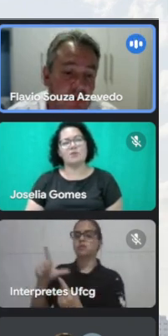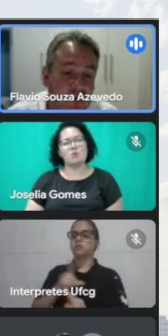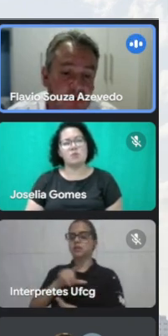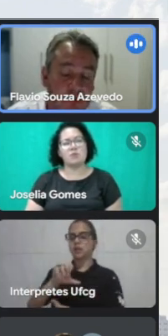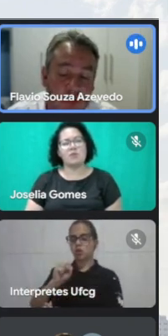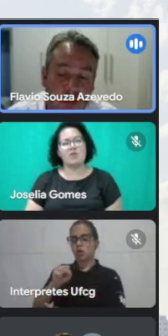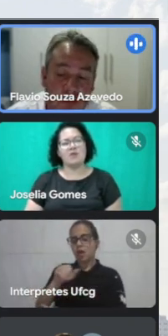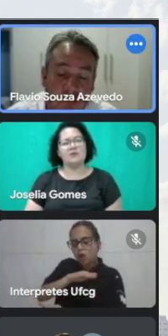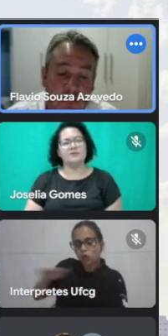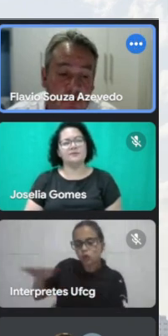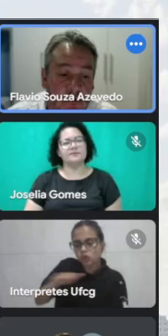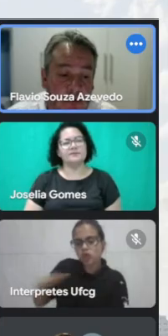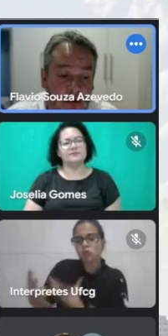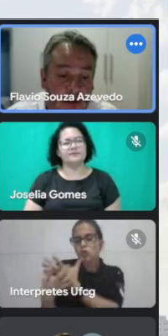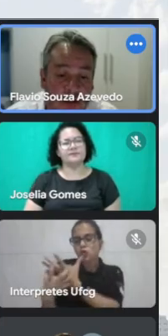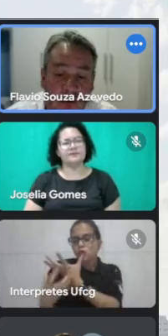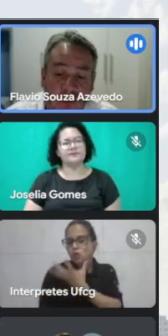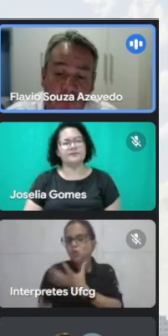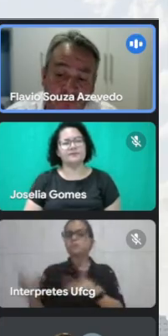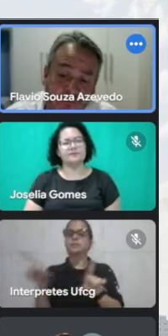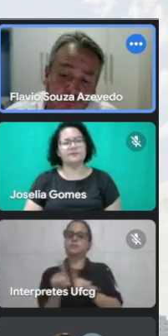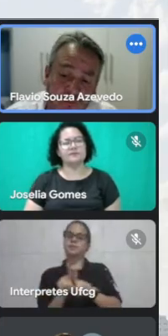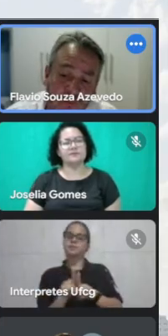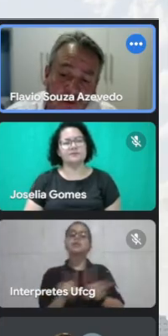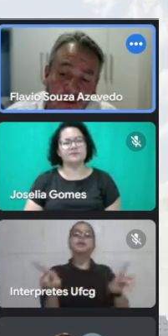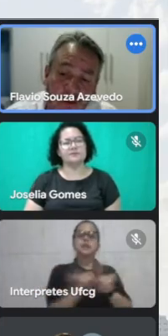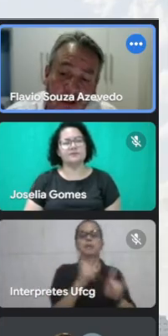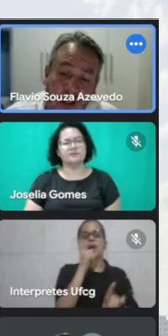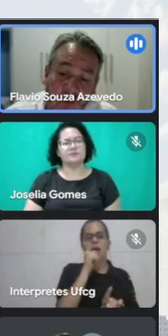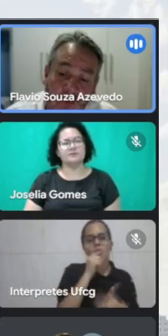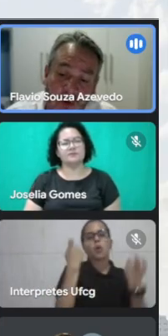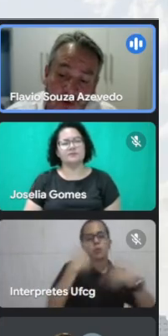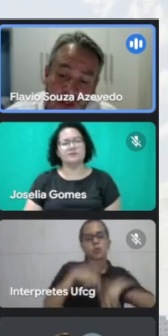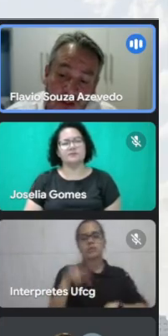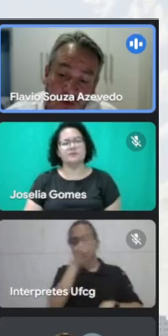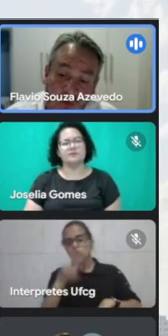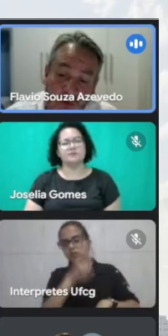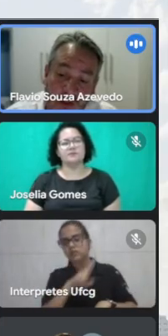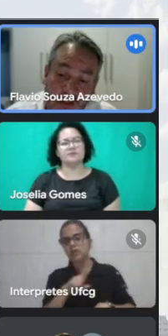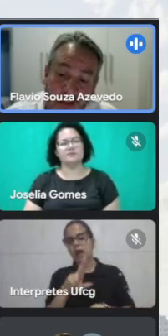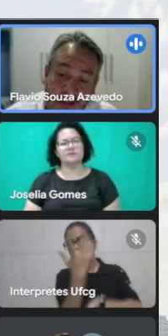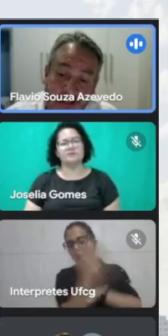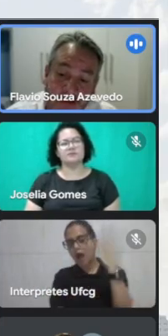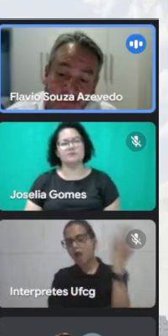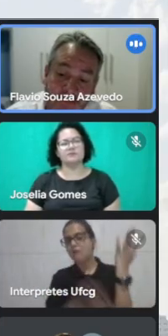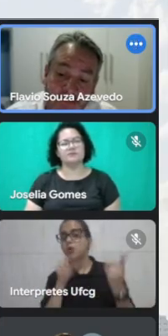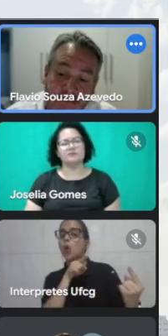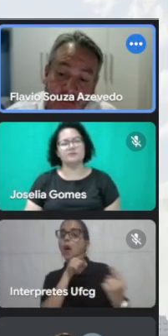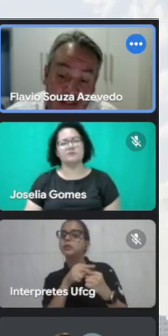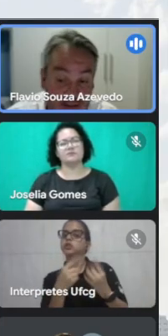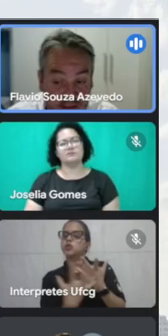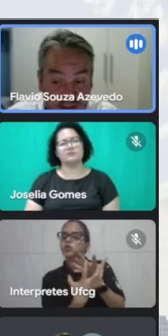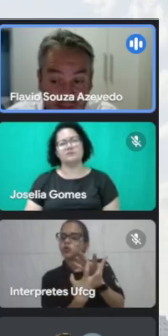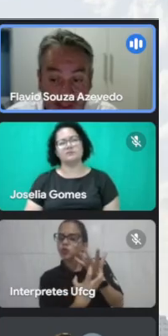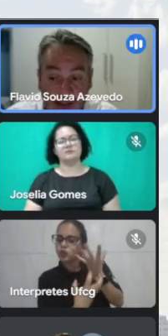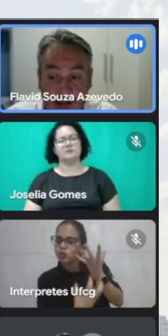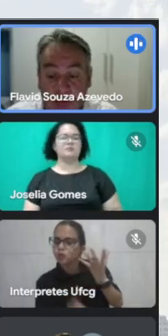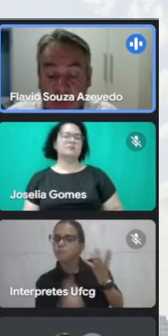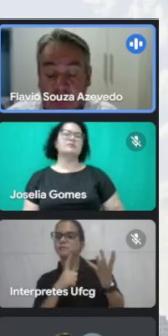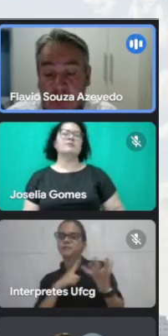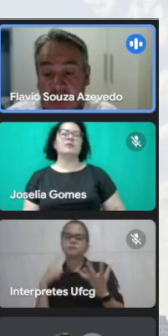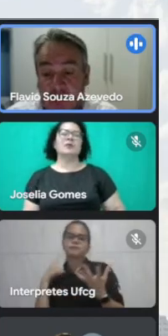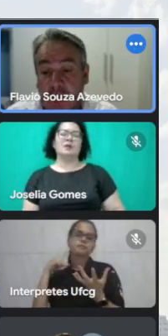diferentes tipos de contaminantes. Então, é um processo que existe